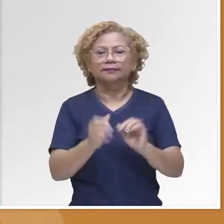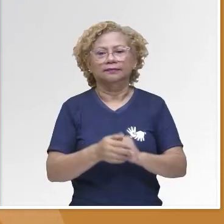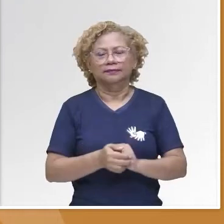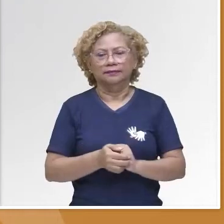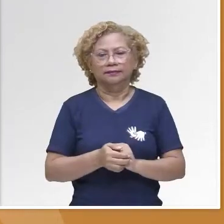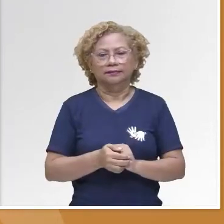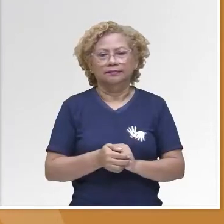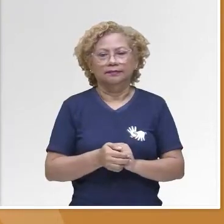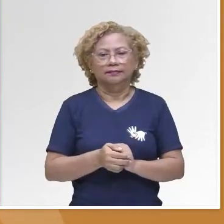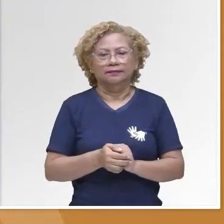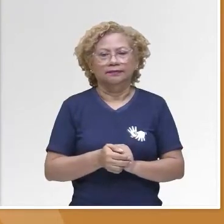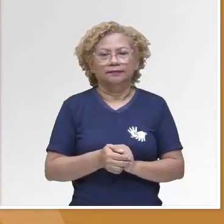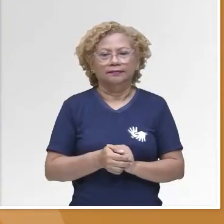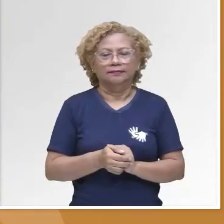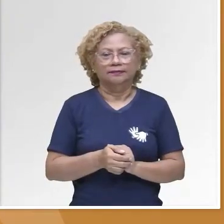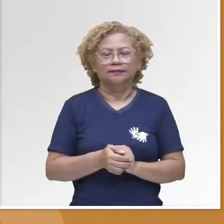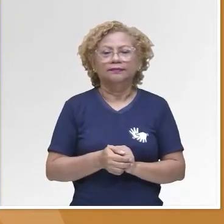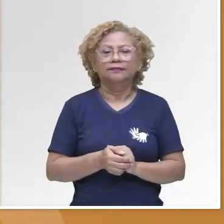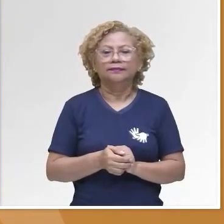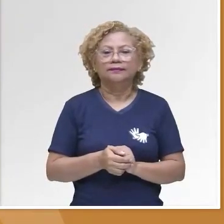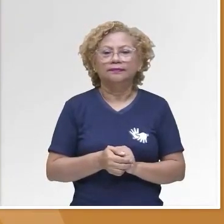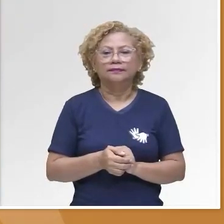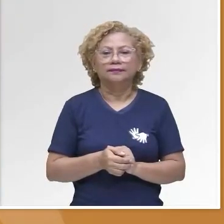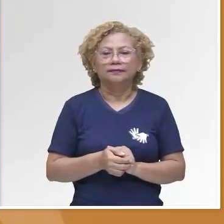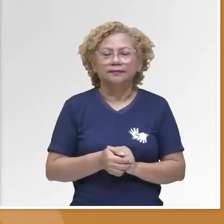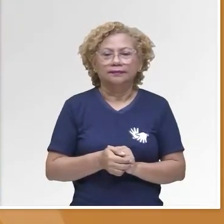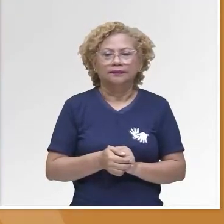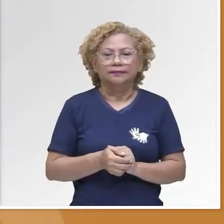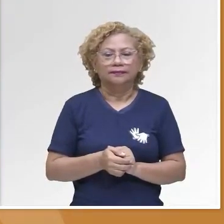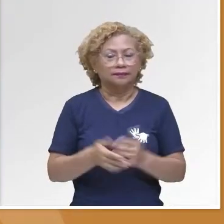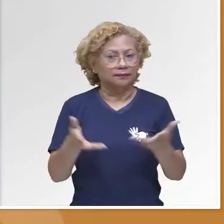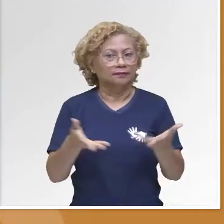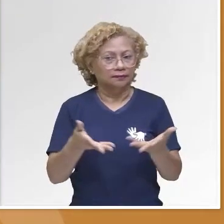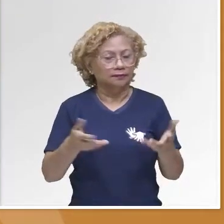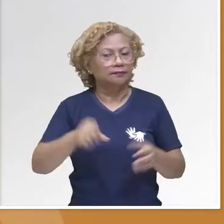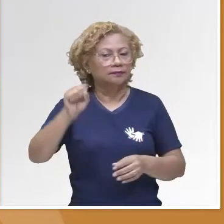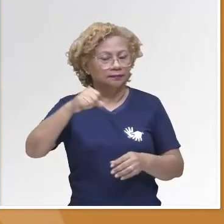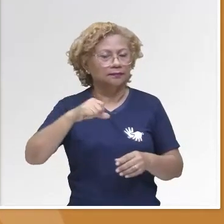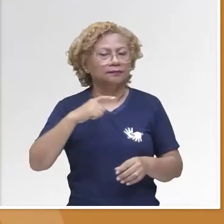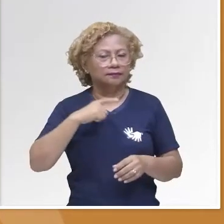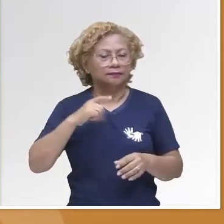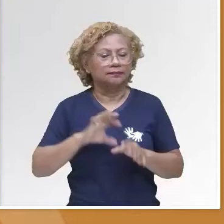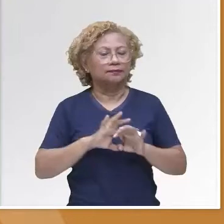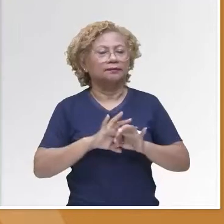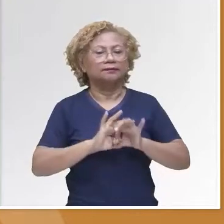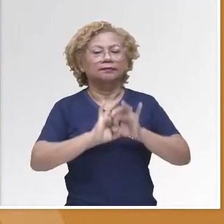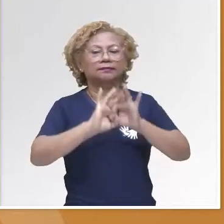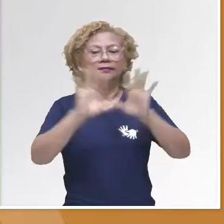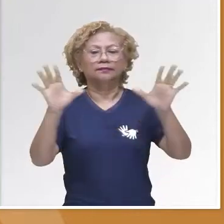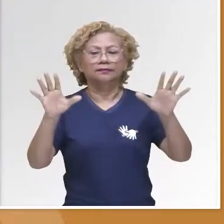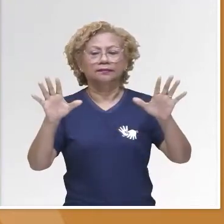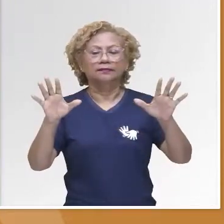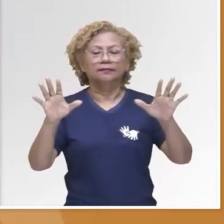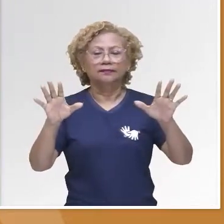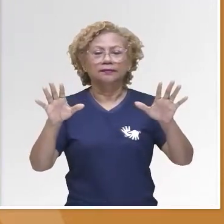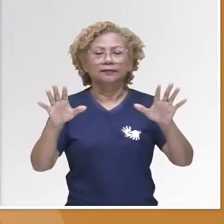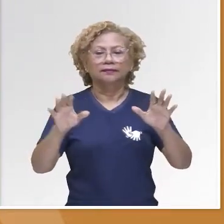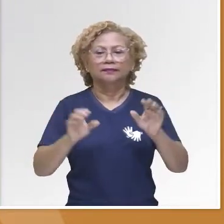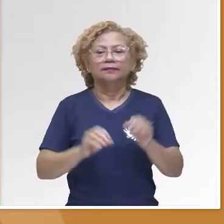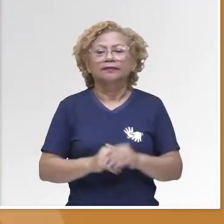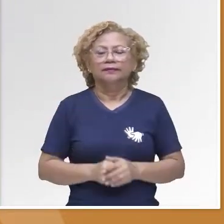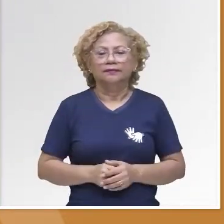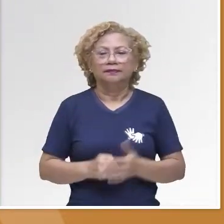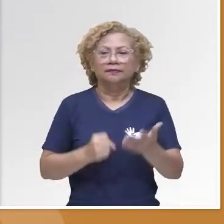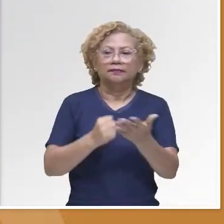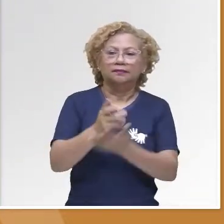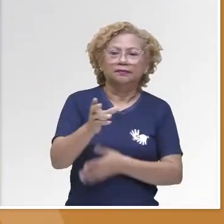para que tivesse, né, o desenvolvimento no país. Então, somente após a